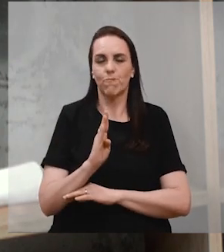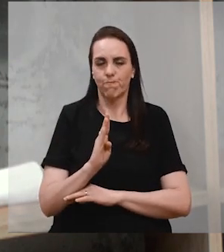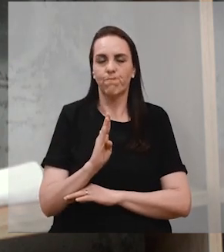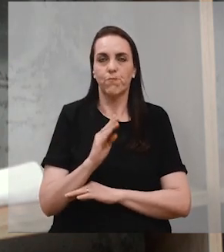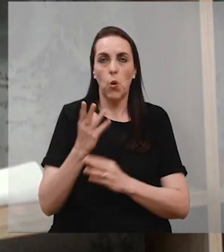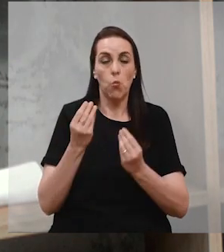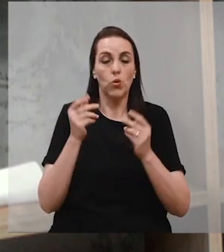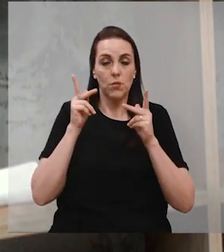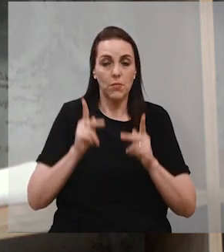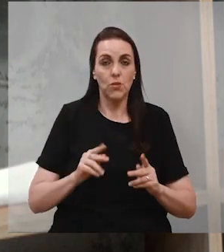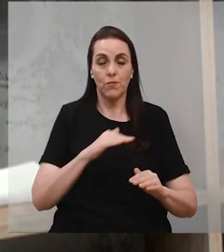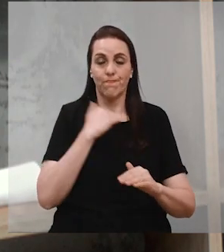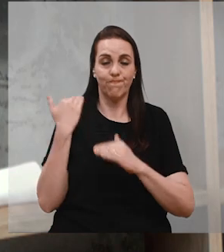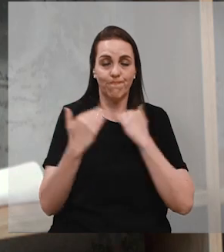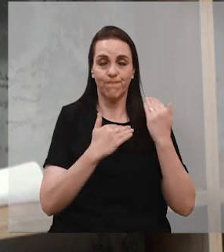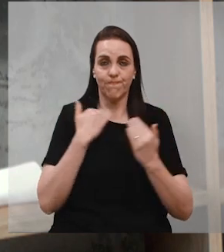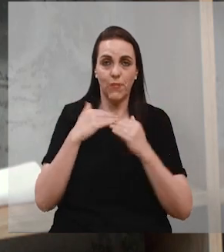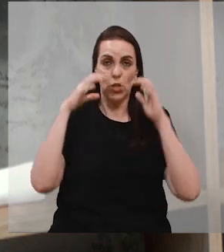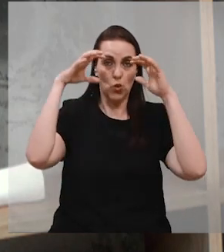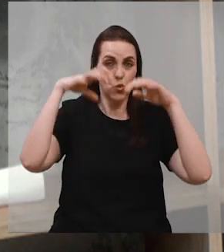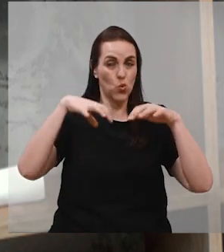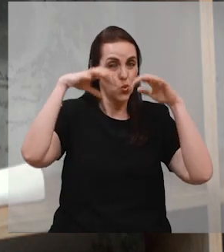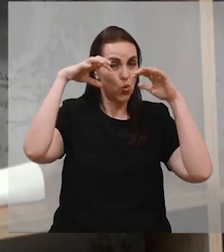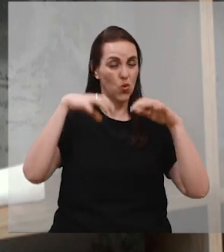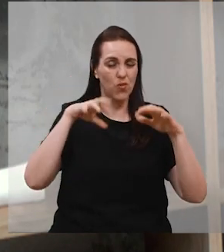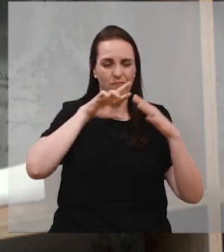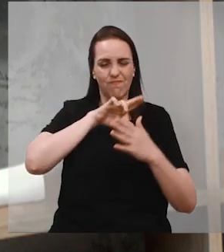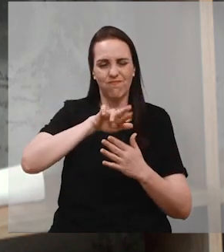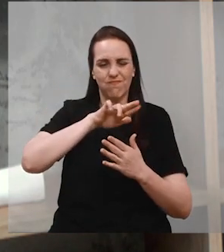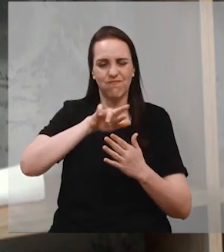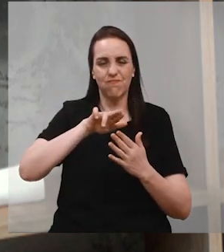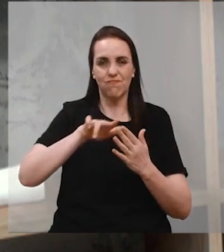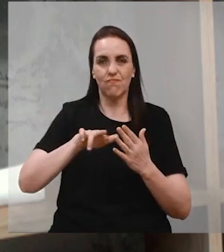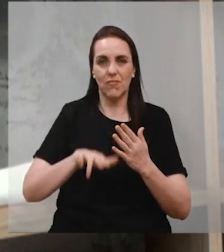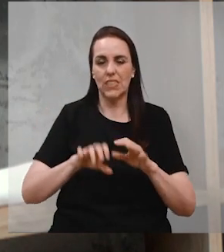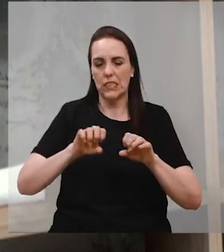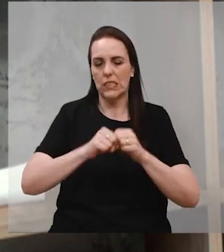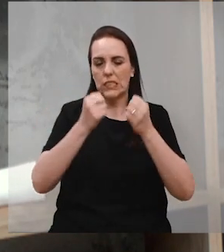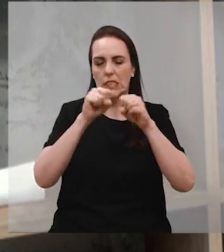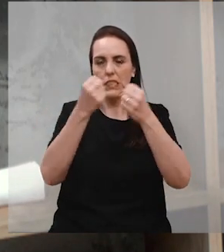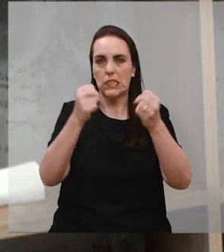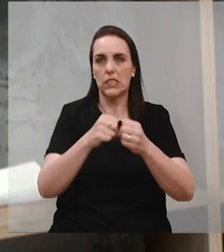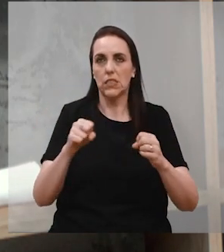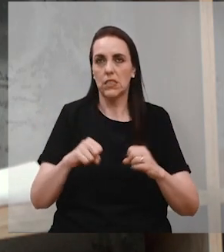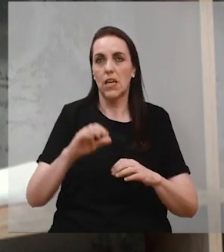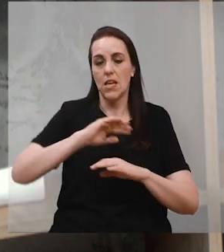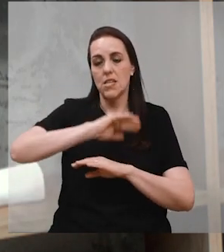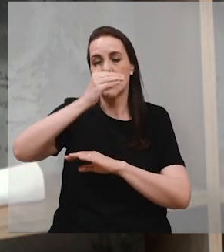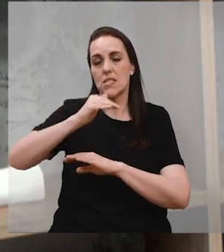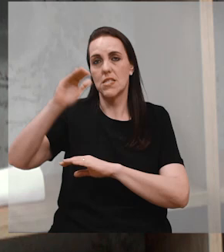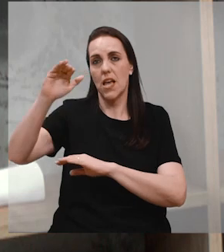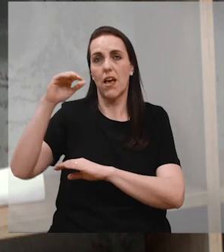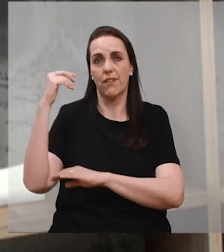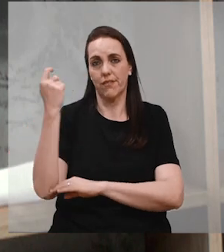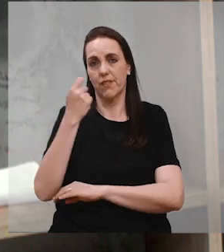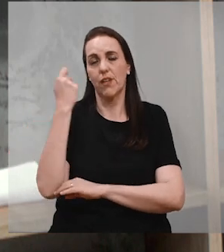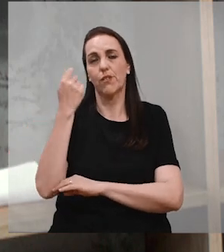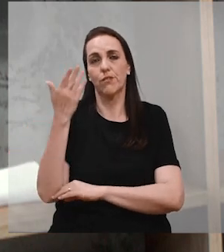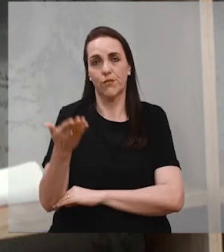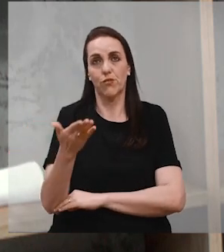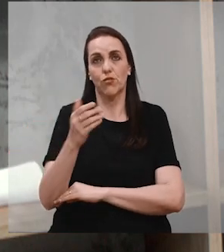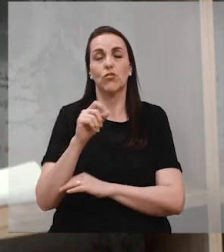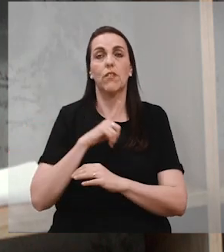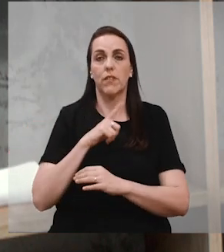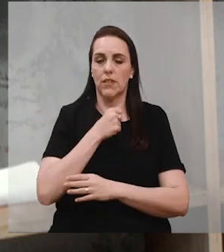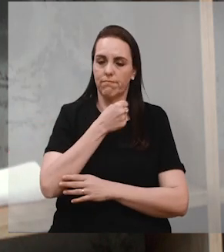onde muitas pessoas morreram. A chuva que trouxe diversos estragos aqui para a nossa Serra Gaúcha, e aí a gente fez uma